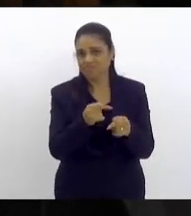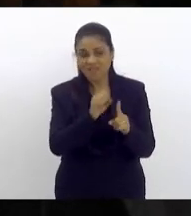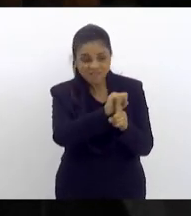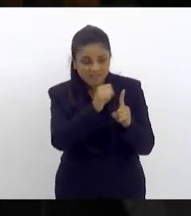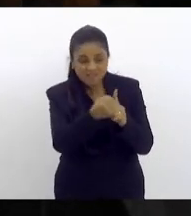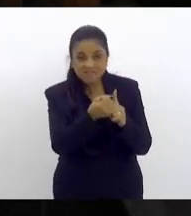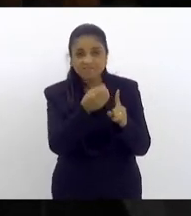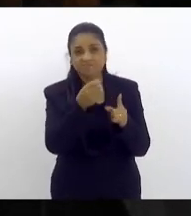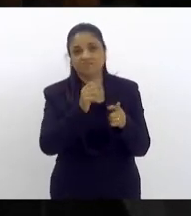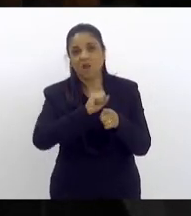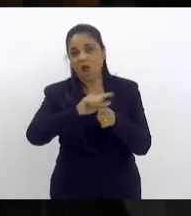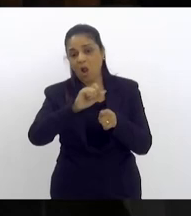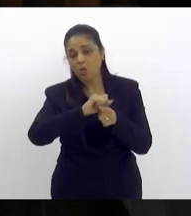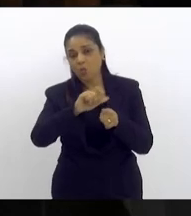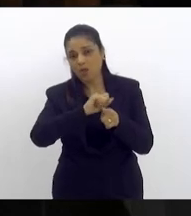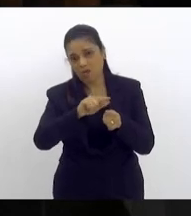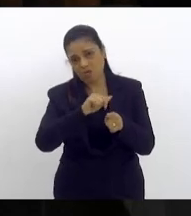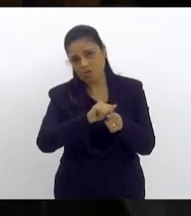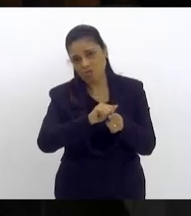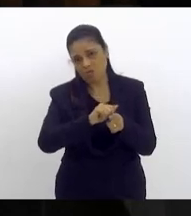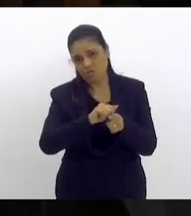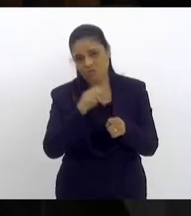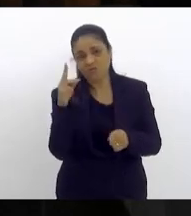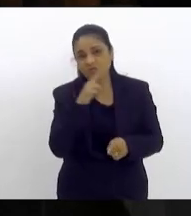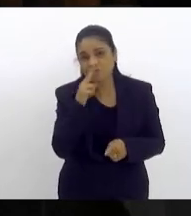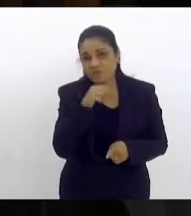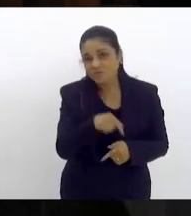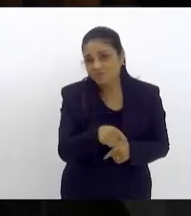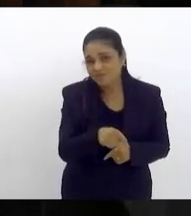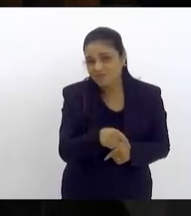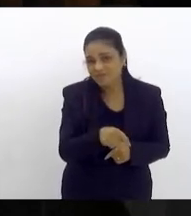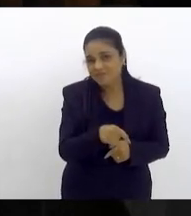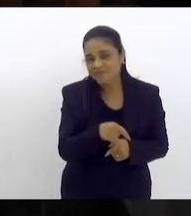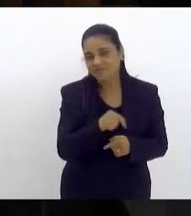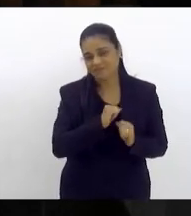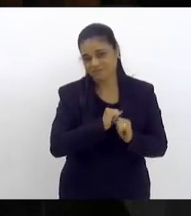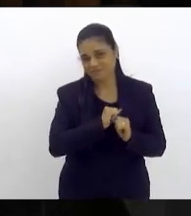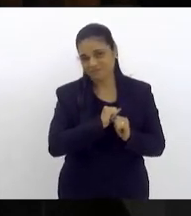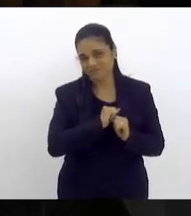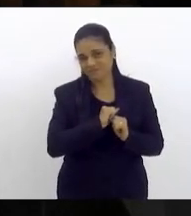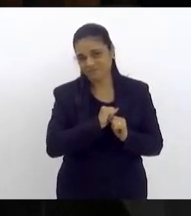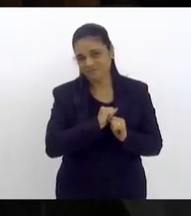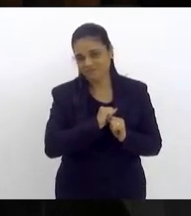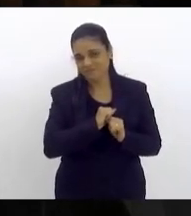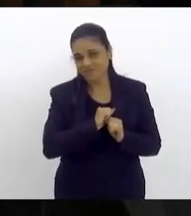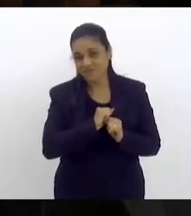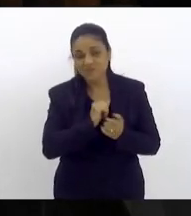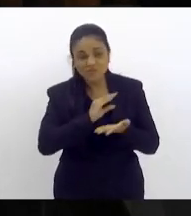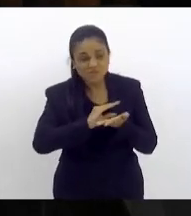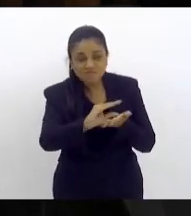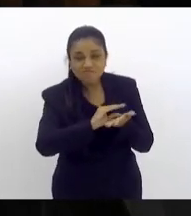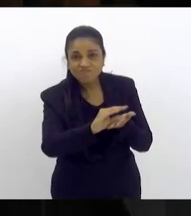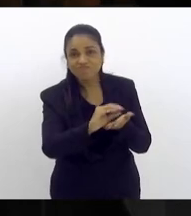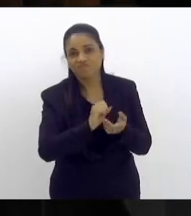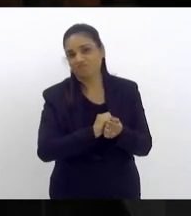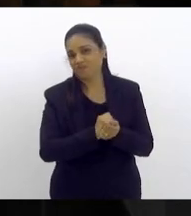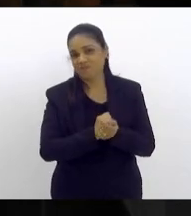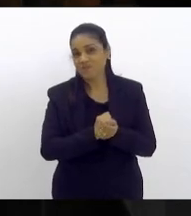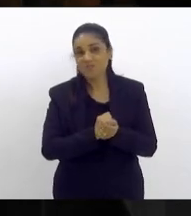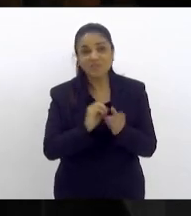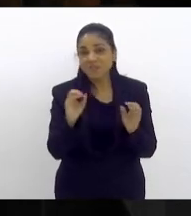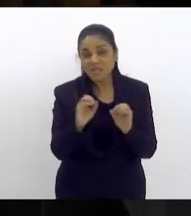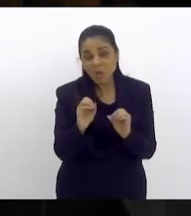recebessem o auxílio emergencial recebesse um aluguel social e outros benefícios da Assistência Social lógico